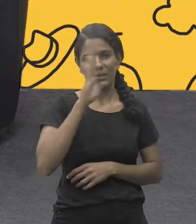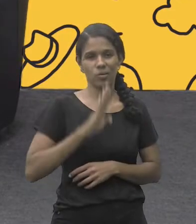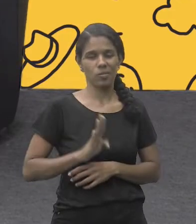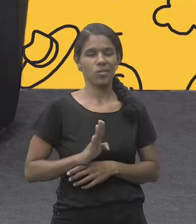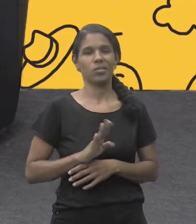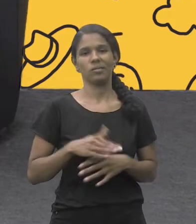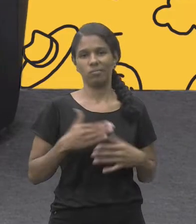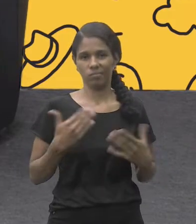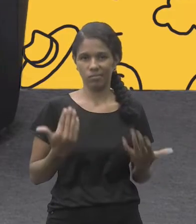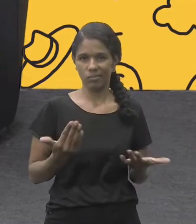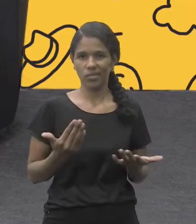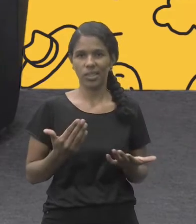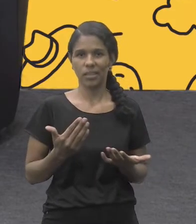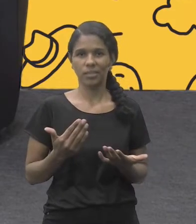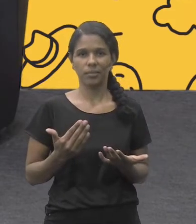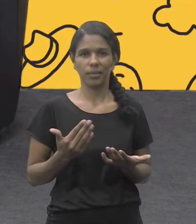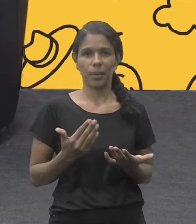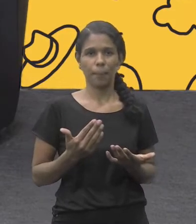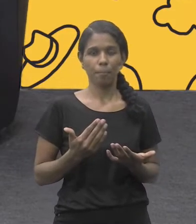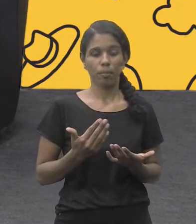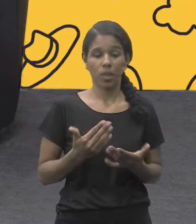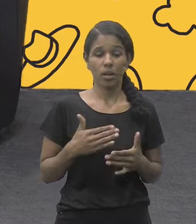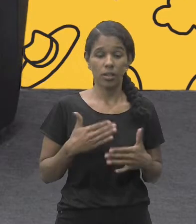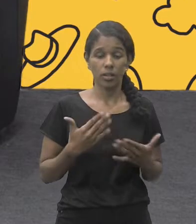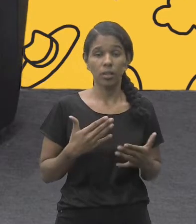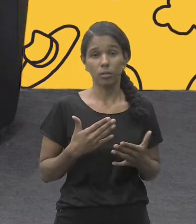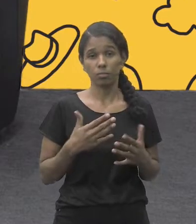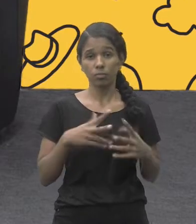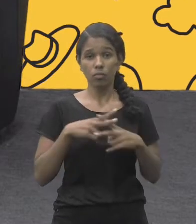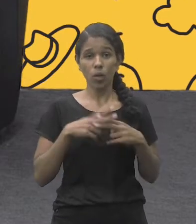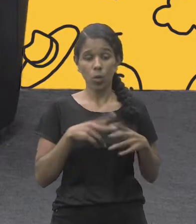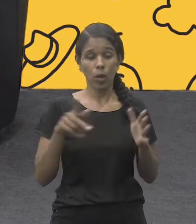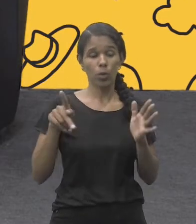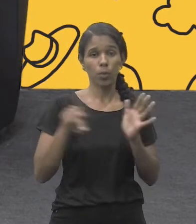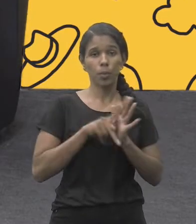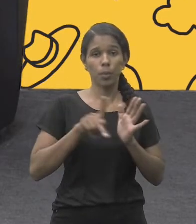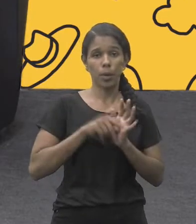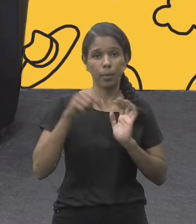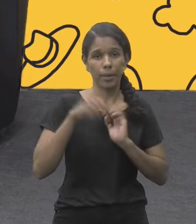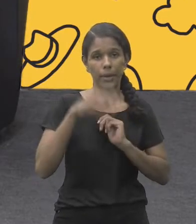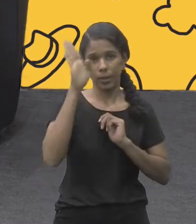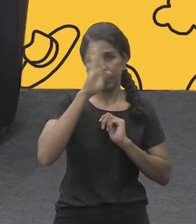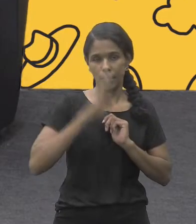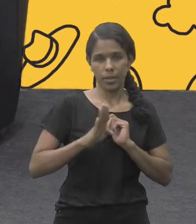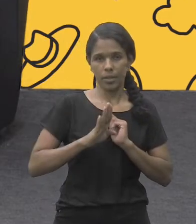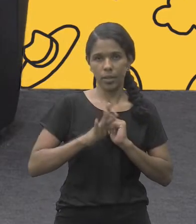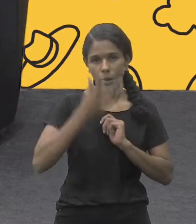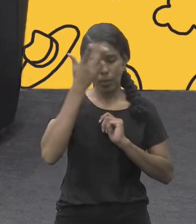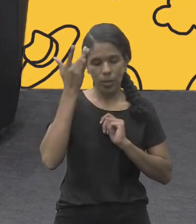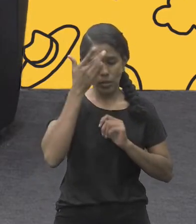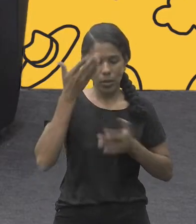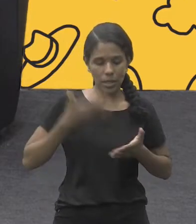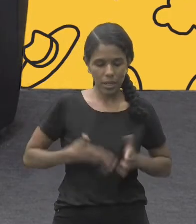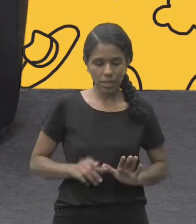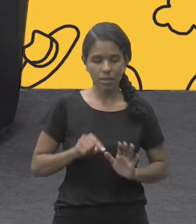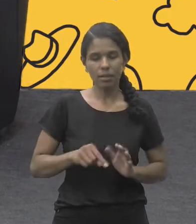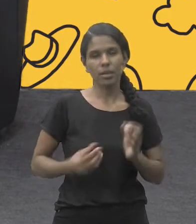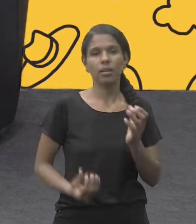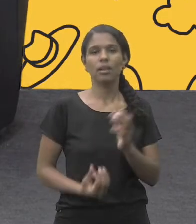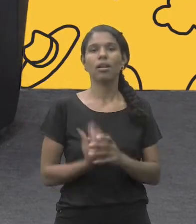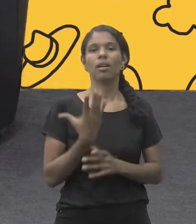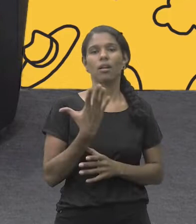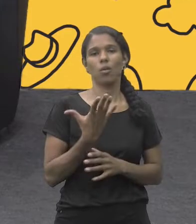de lutadores de jiu-jitsu lá, são alunos de brasileiros. Então a gente tem isso aí, né? Como o futebol também, né? Uma característica